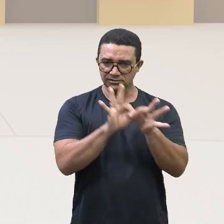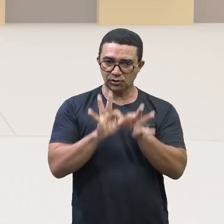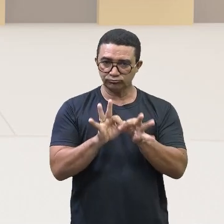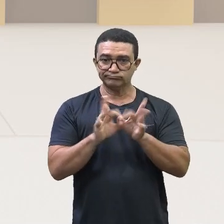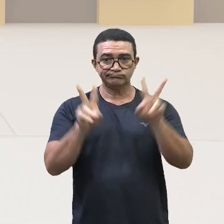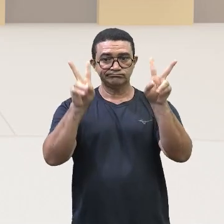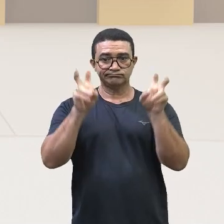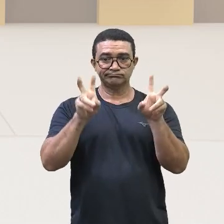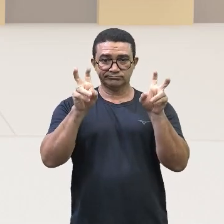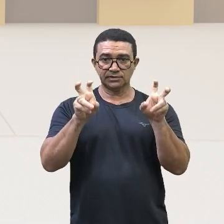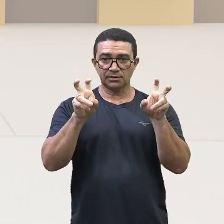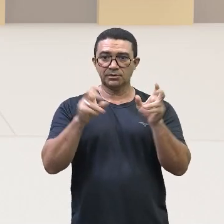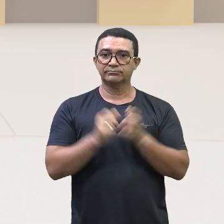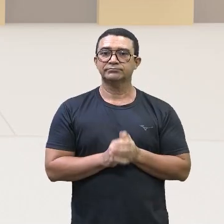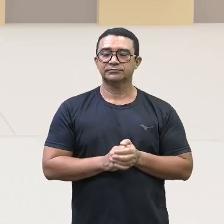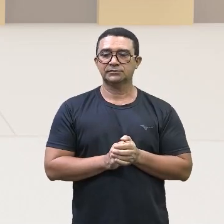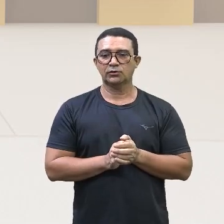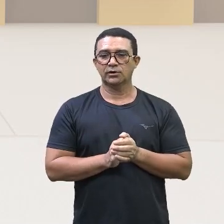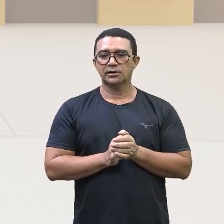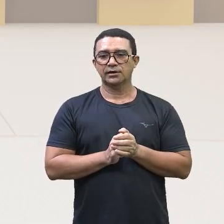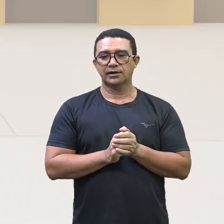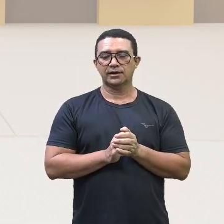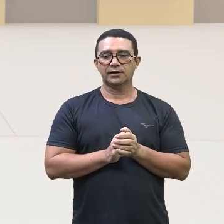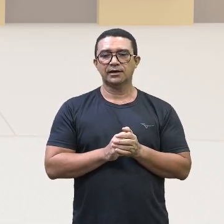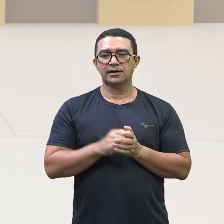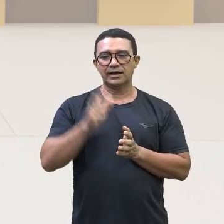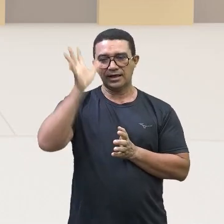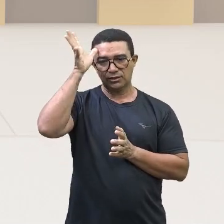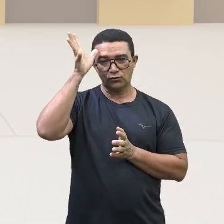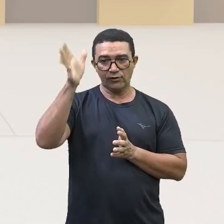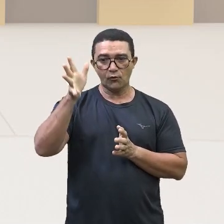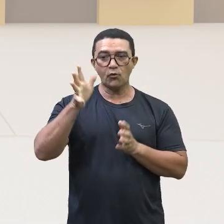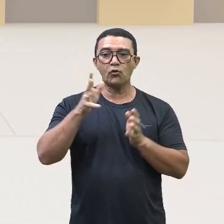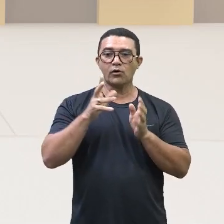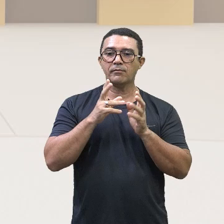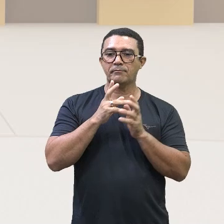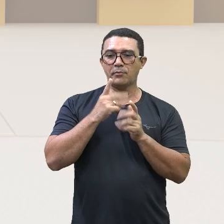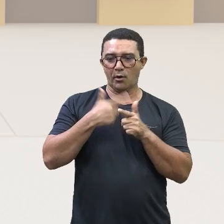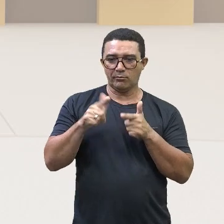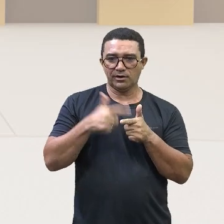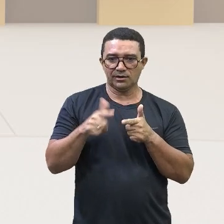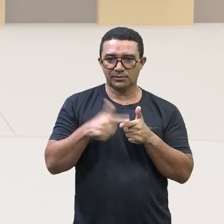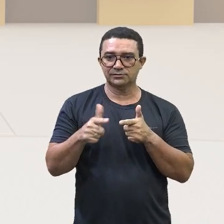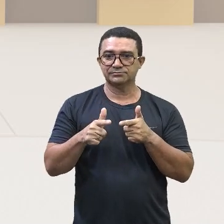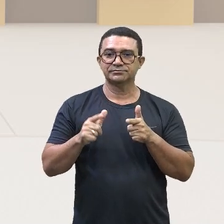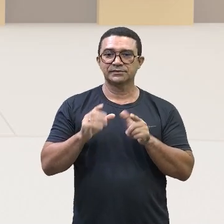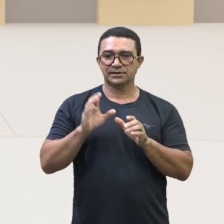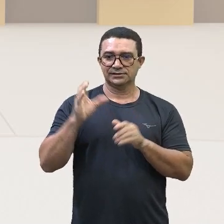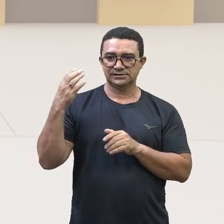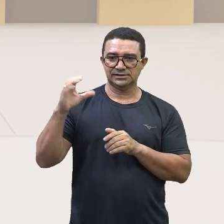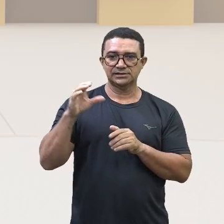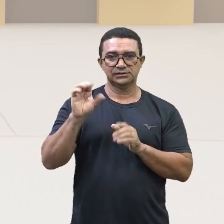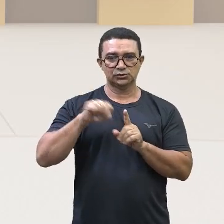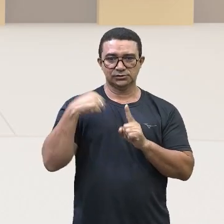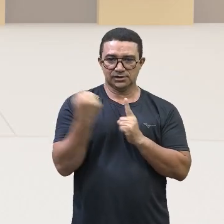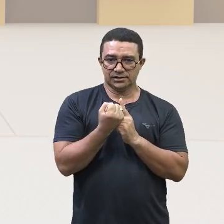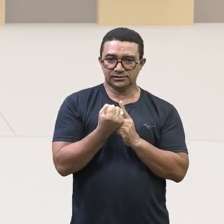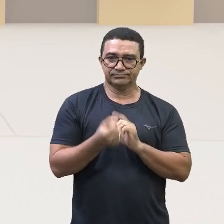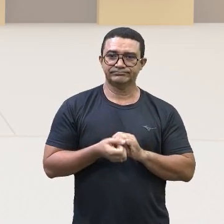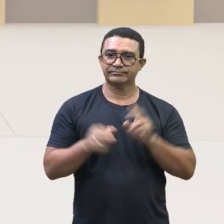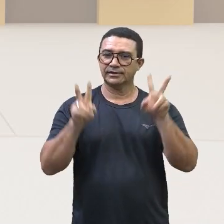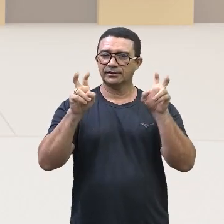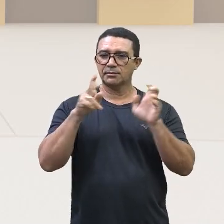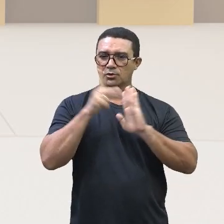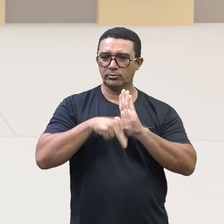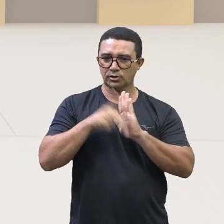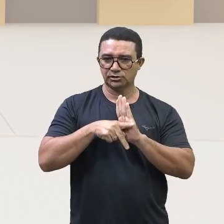integrador, mediação de conflitos, ciências humanas e sociais aplicadas. Tema